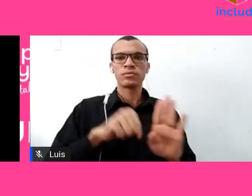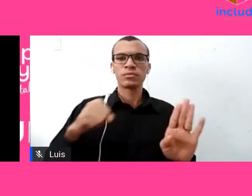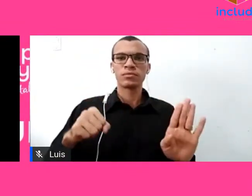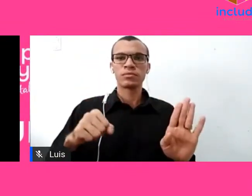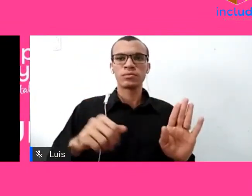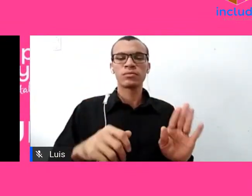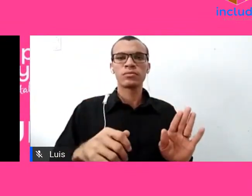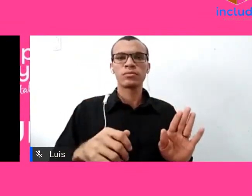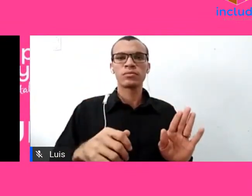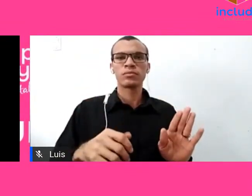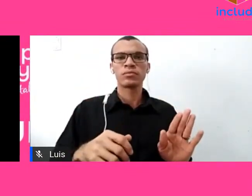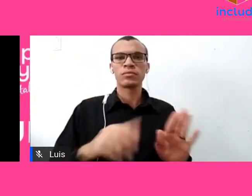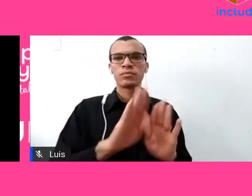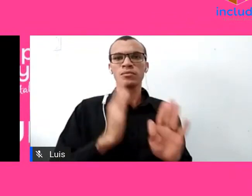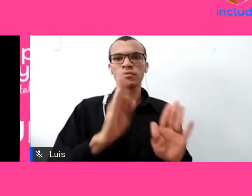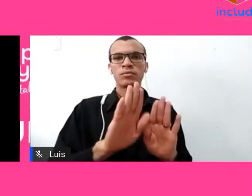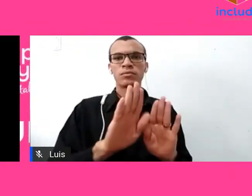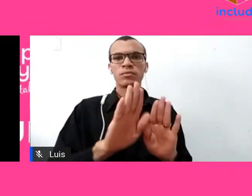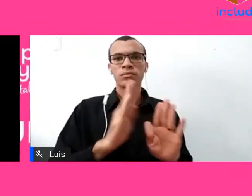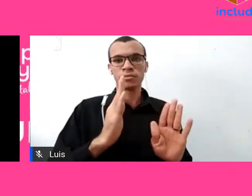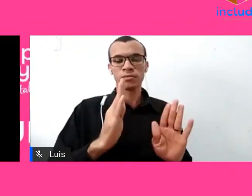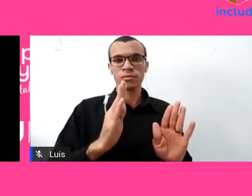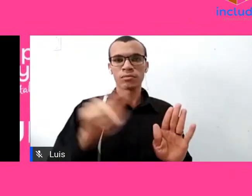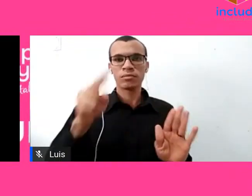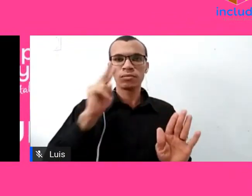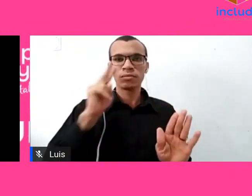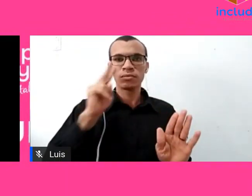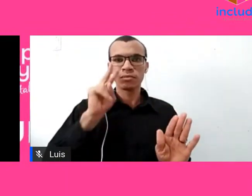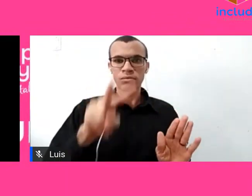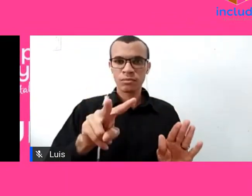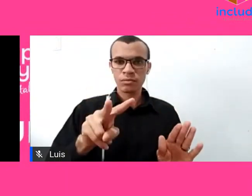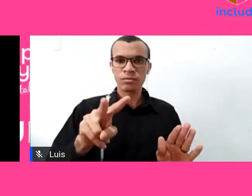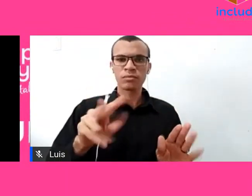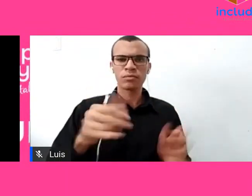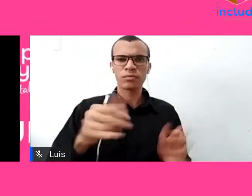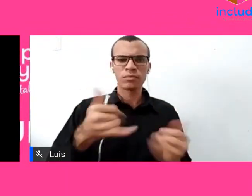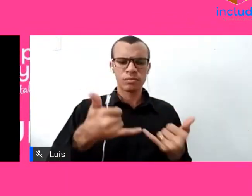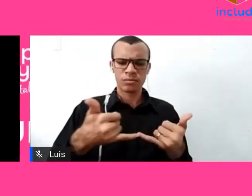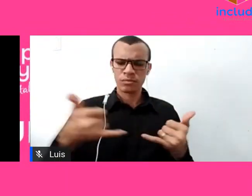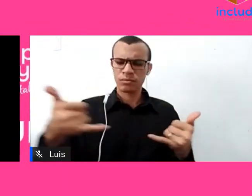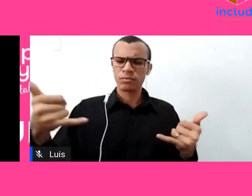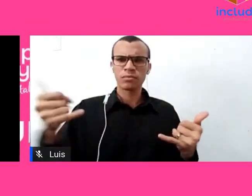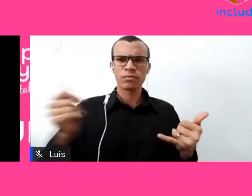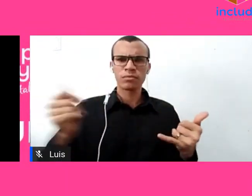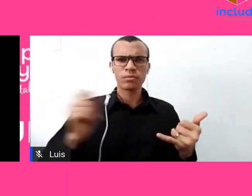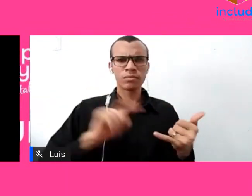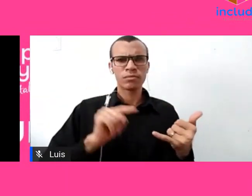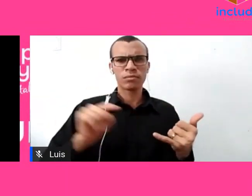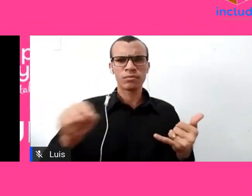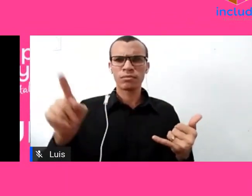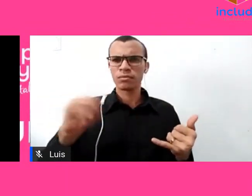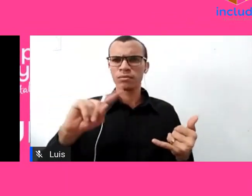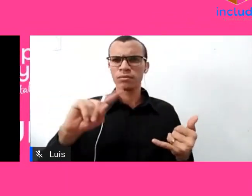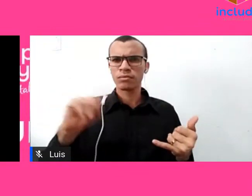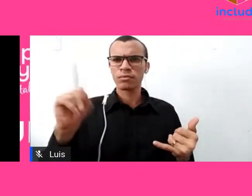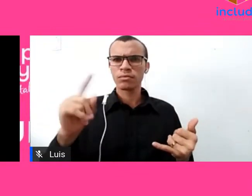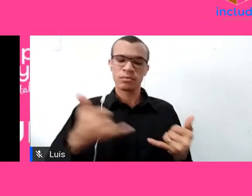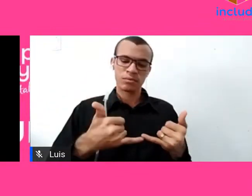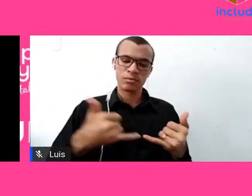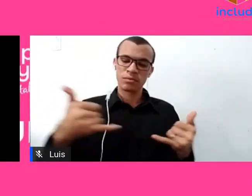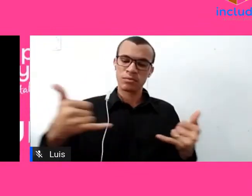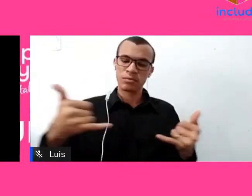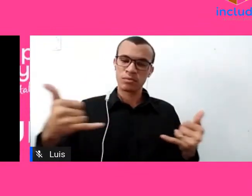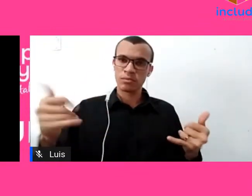ó, vocês vão verificar que ela não é uma linha pontilhada. Ela é uma linha que tem